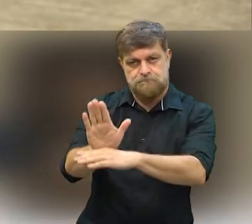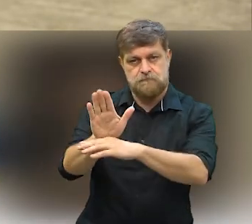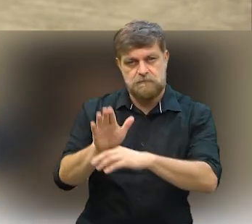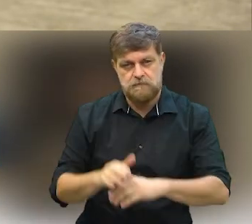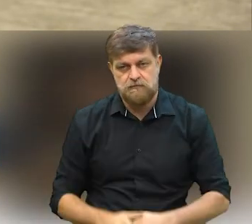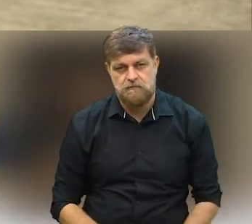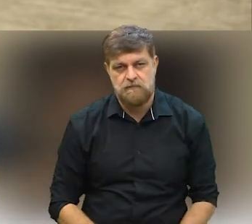levar até ele